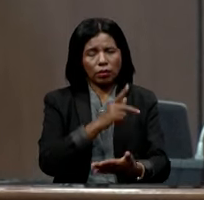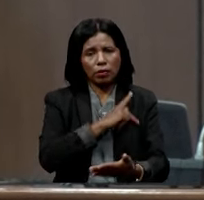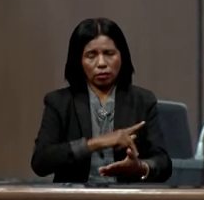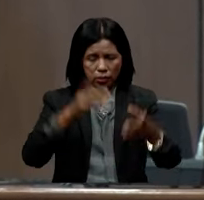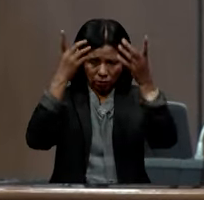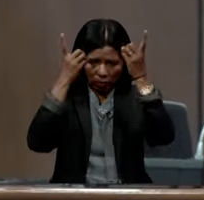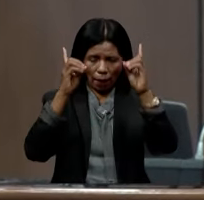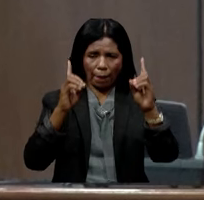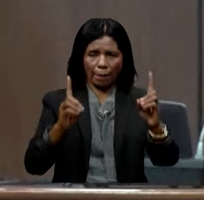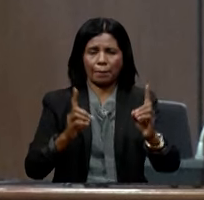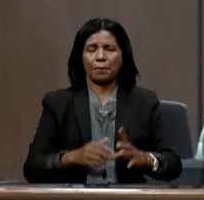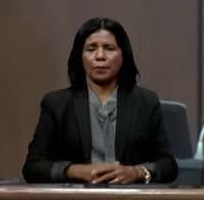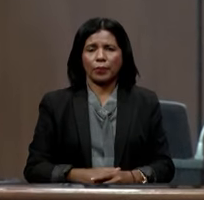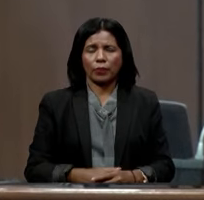determinação.